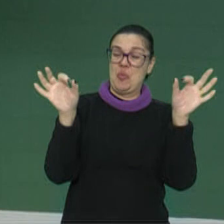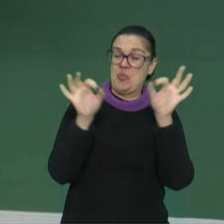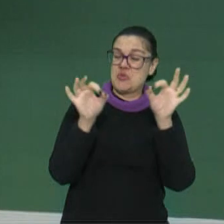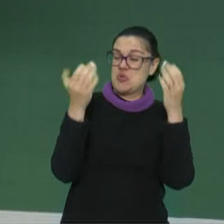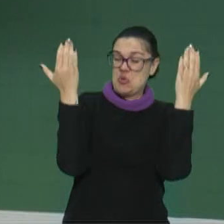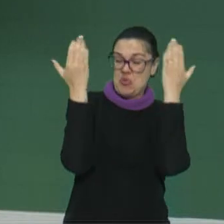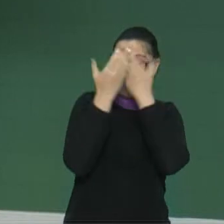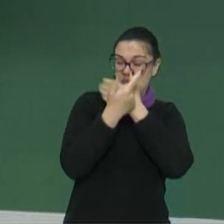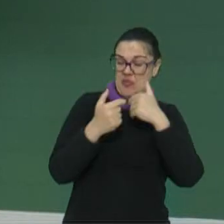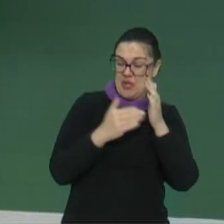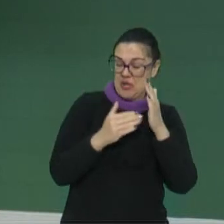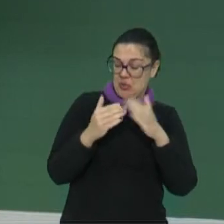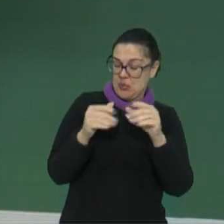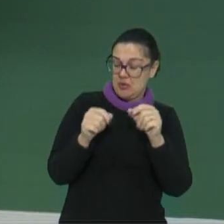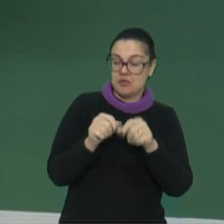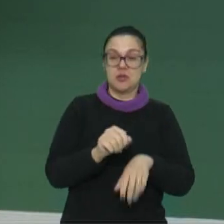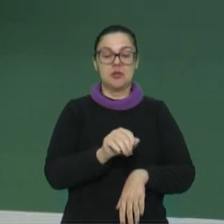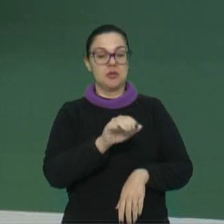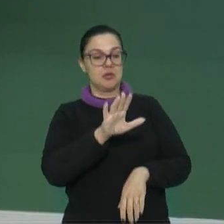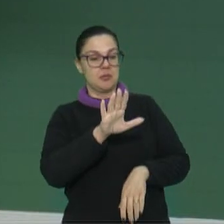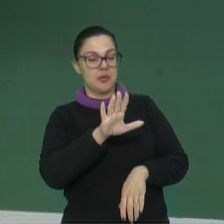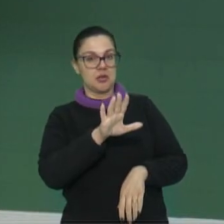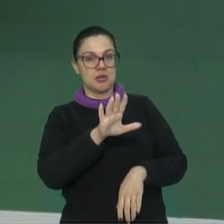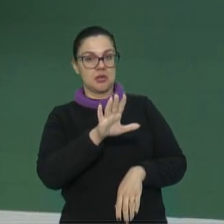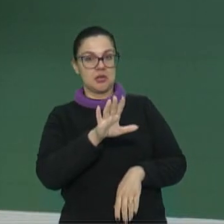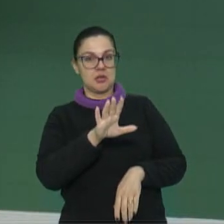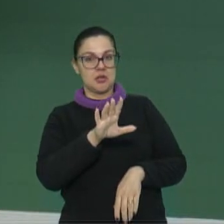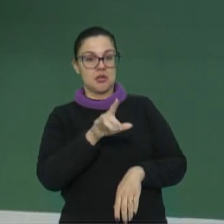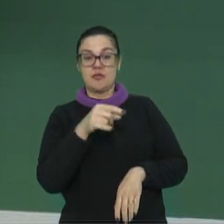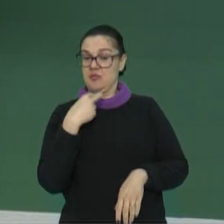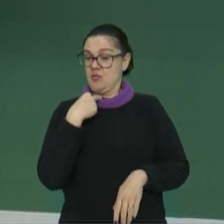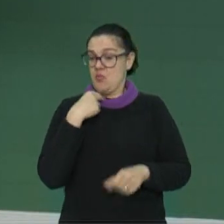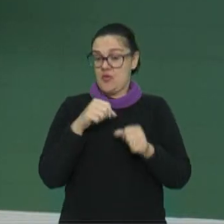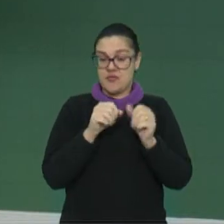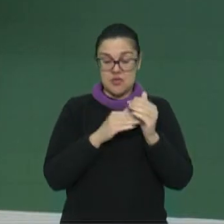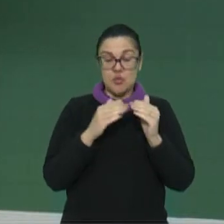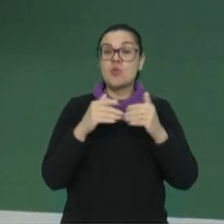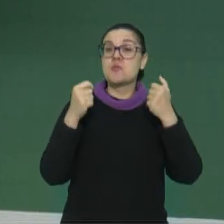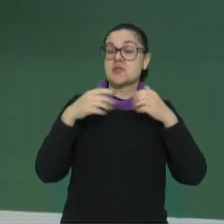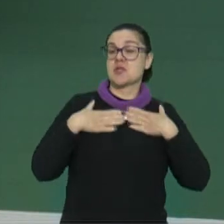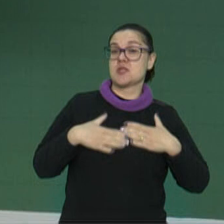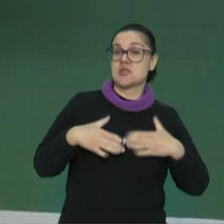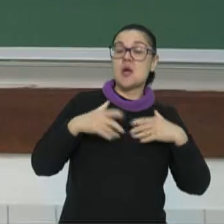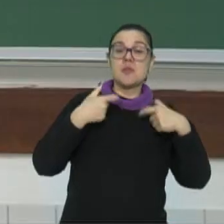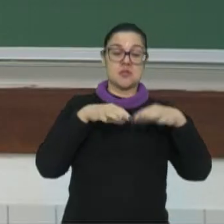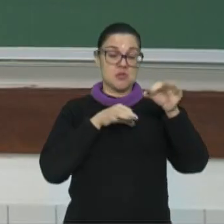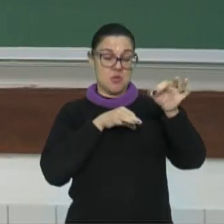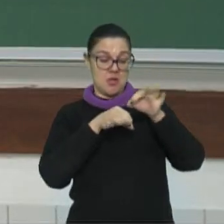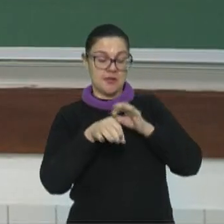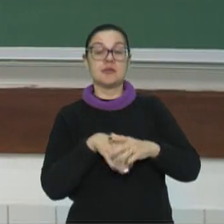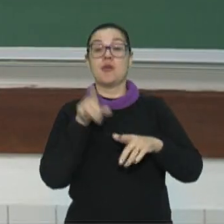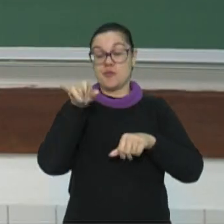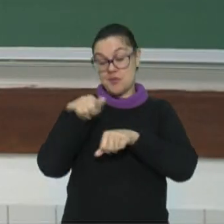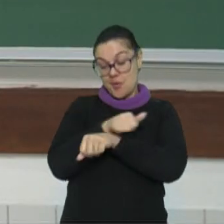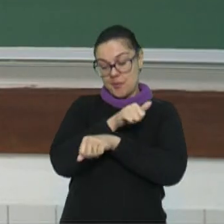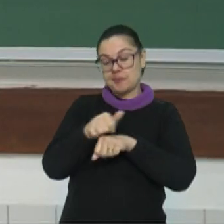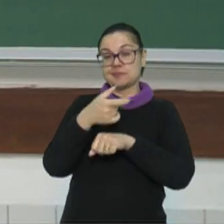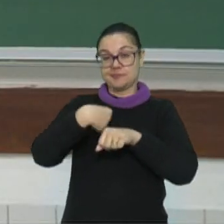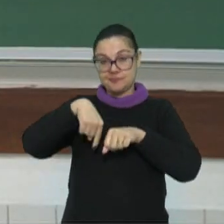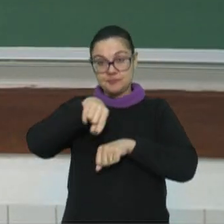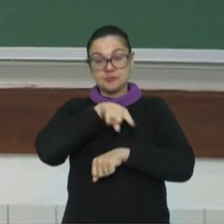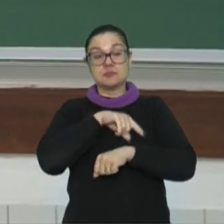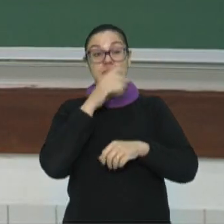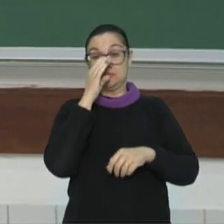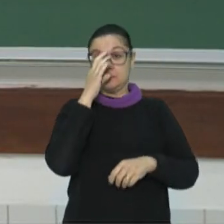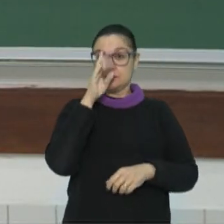que eu faço. Mas a gente não pode fazer tudo porque a gente não consegue, precisa descansar. Então essa é uma estratégia que ele está trazendo aqui para nós, né?